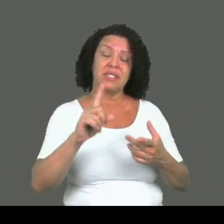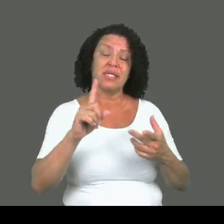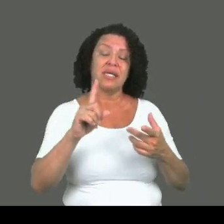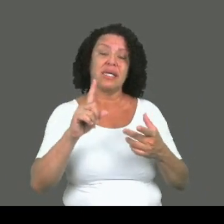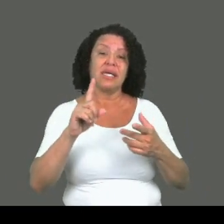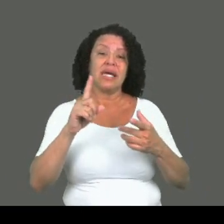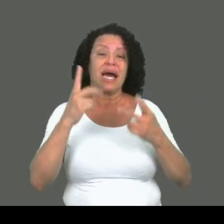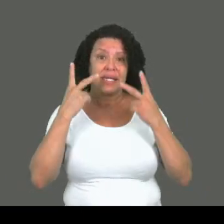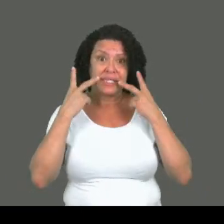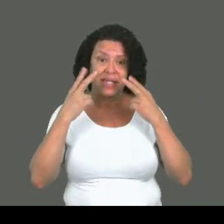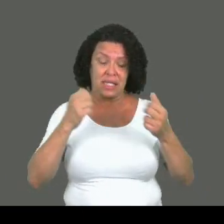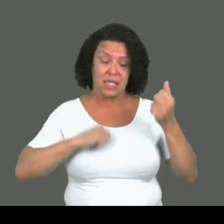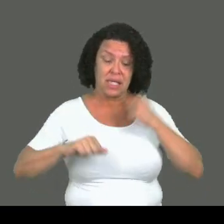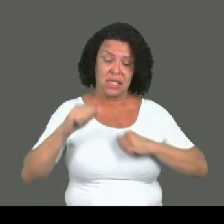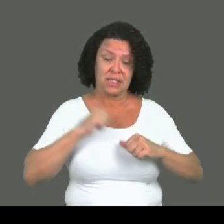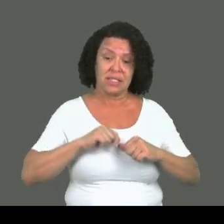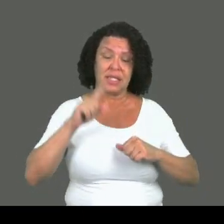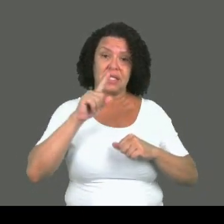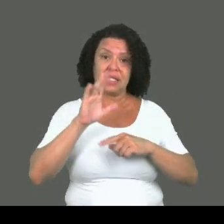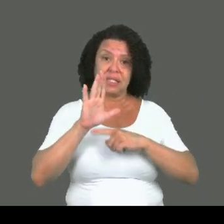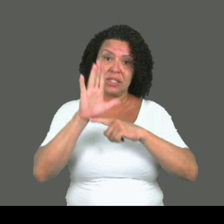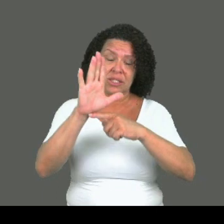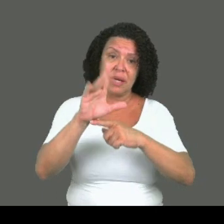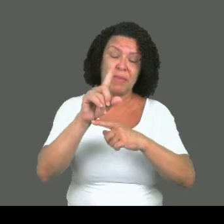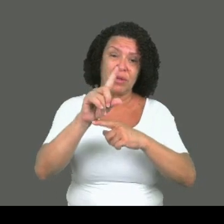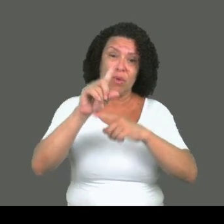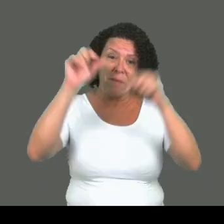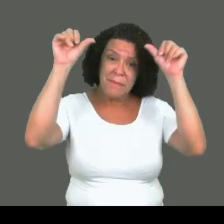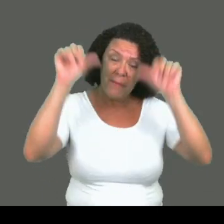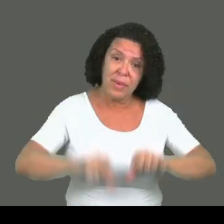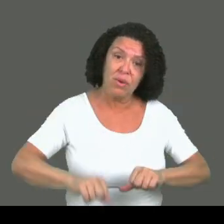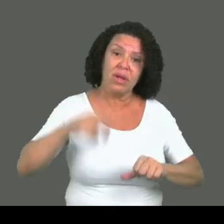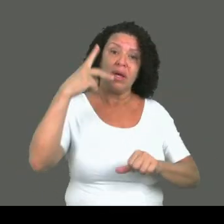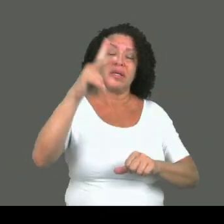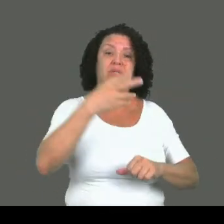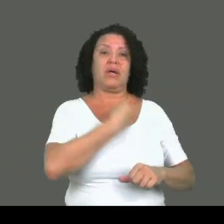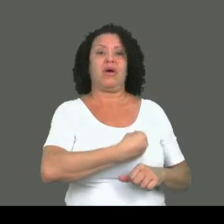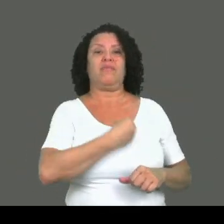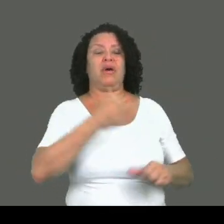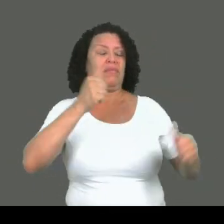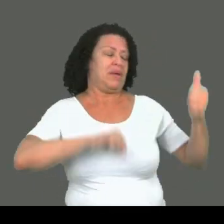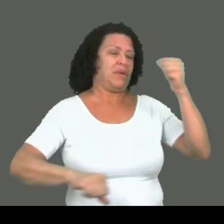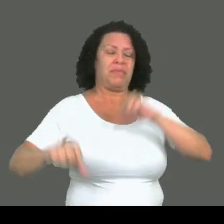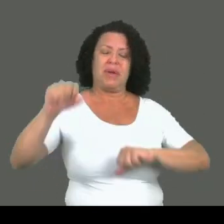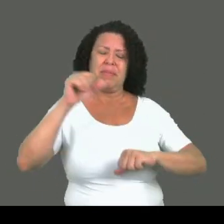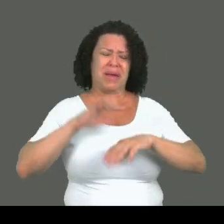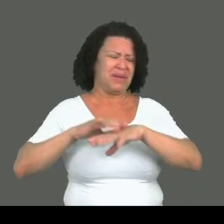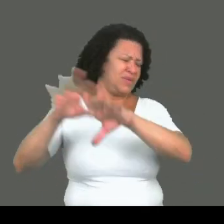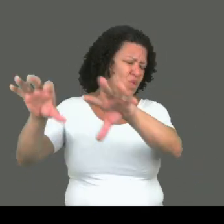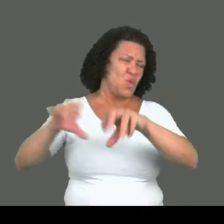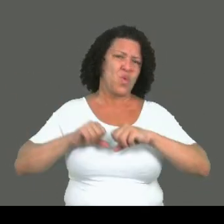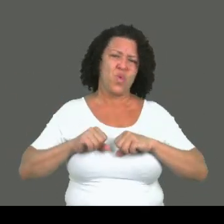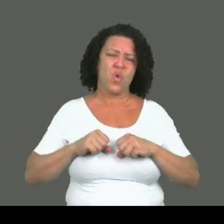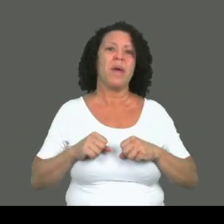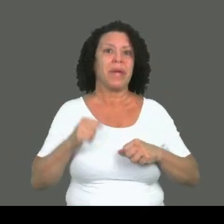ansiedade natural sirva de gatilho para despertar uma ansiedade patológica, né?